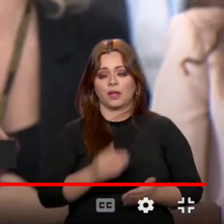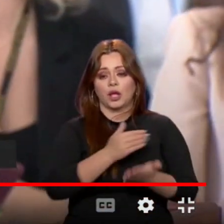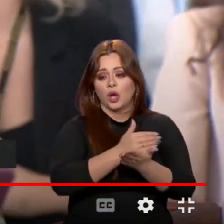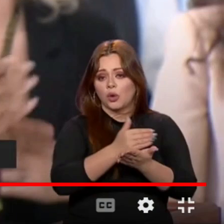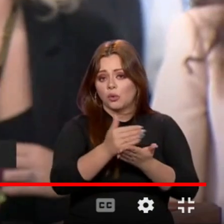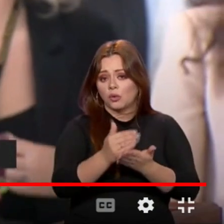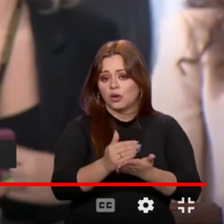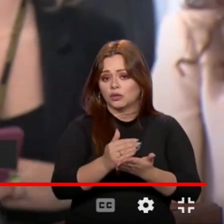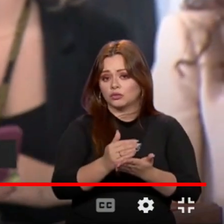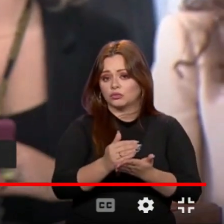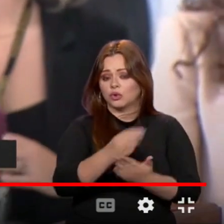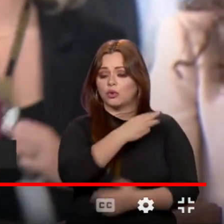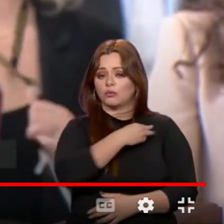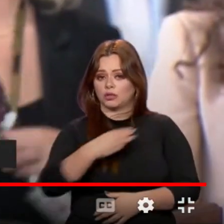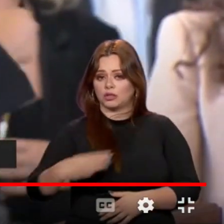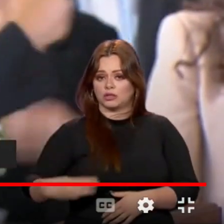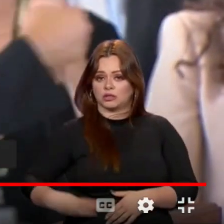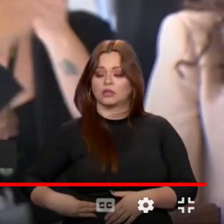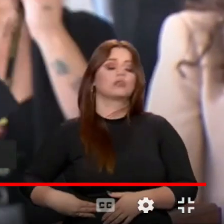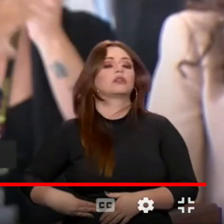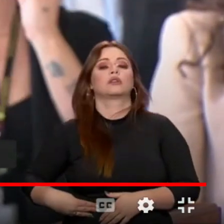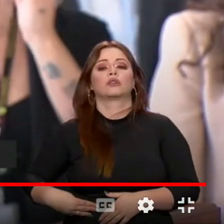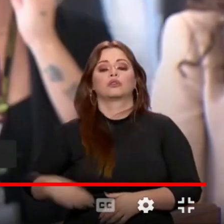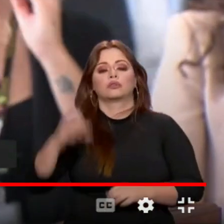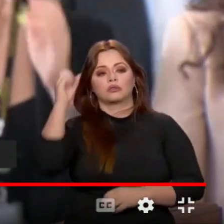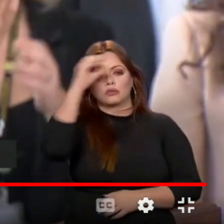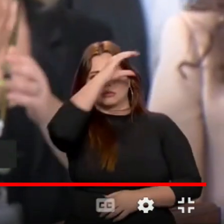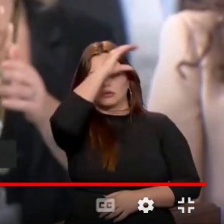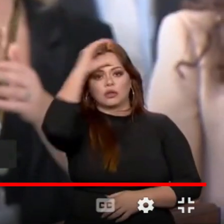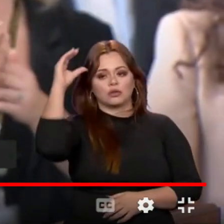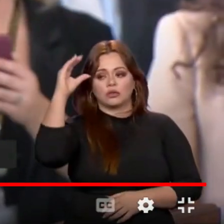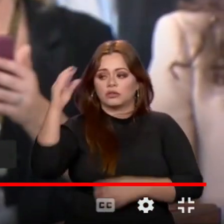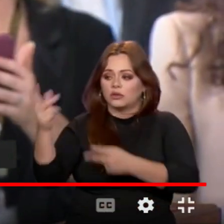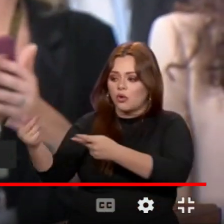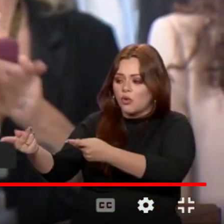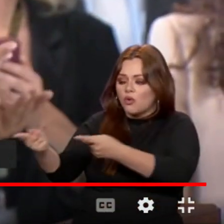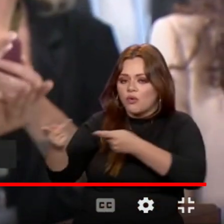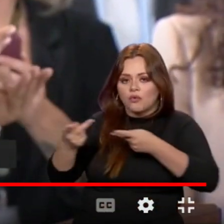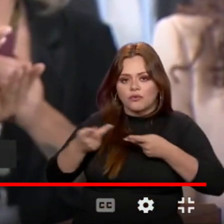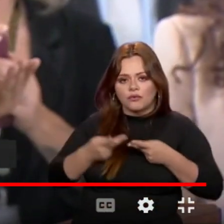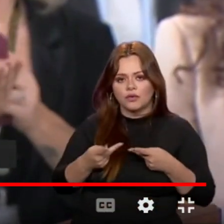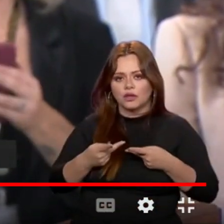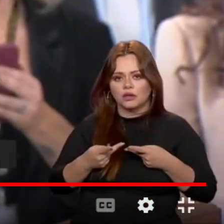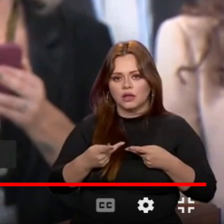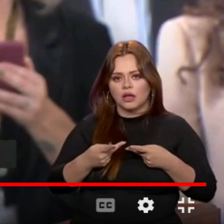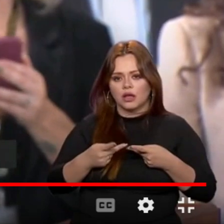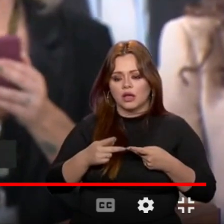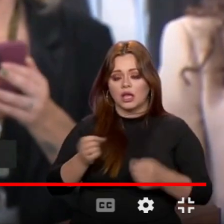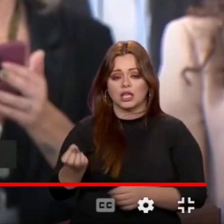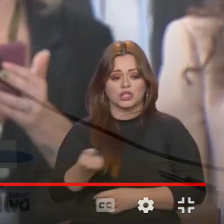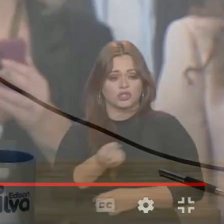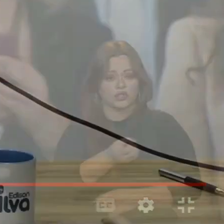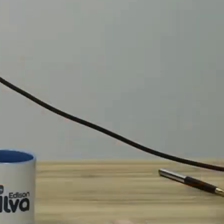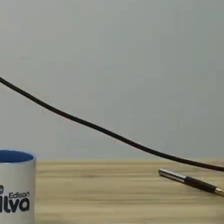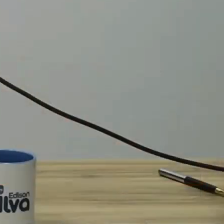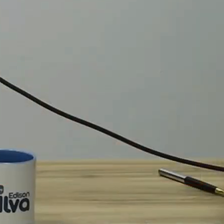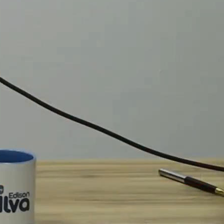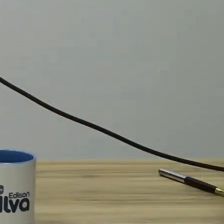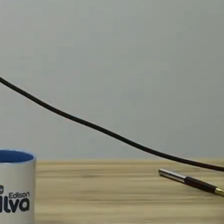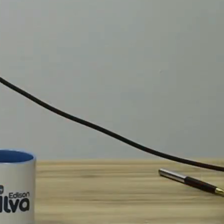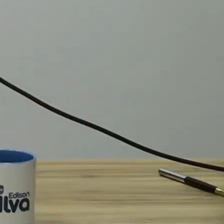quando o Ministério da Educação, através da sua equipe, nos convida para esse novo e grande esforço. Muito